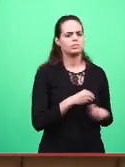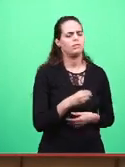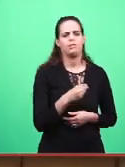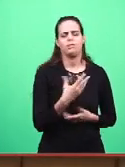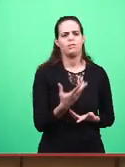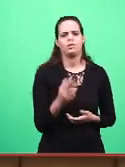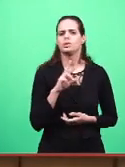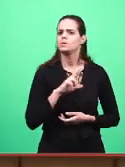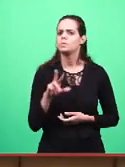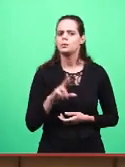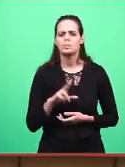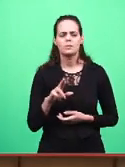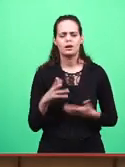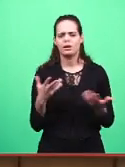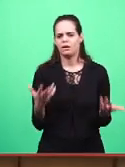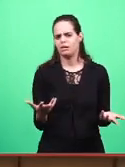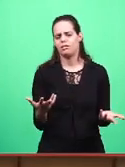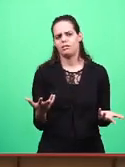Telequete dentro da igreja.